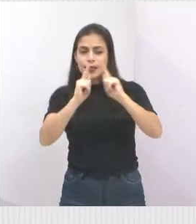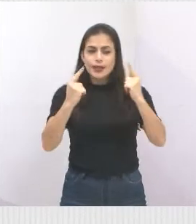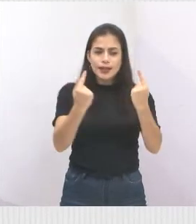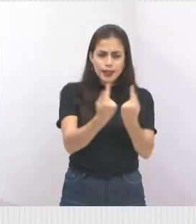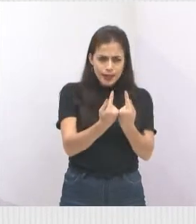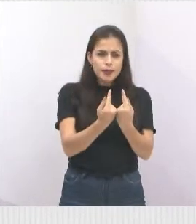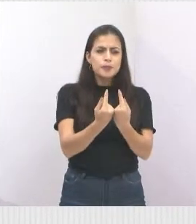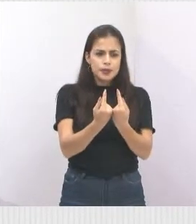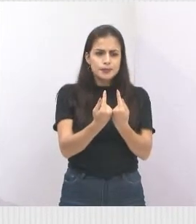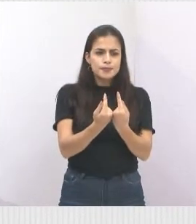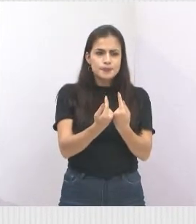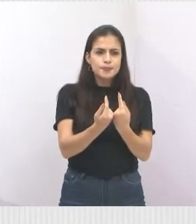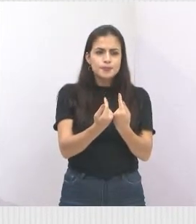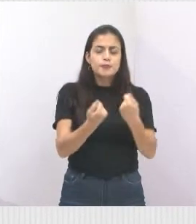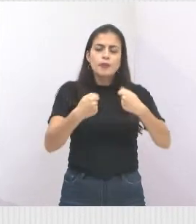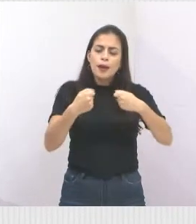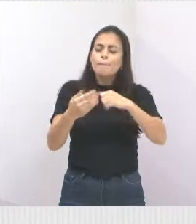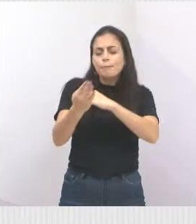nada sozinho